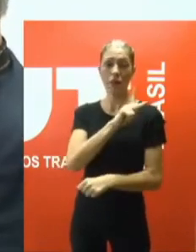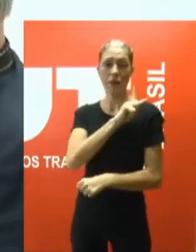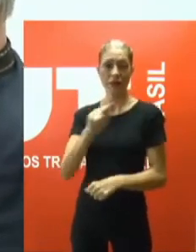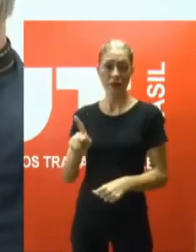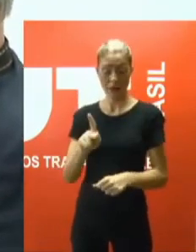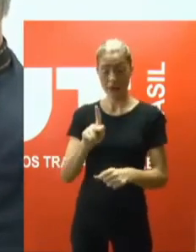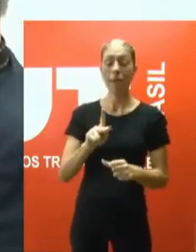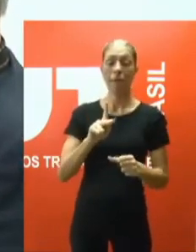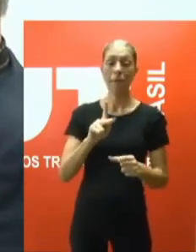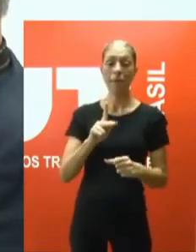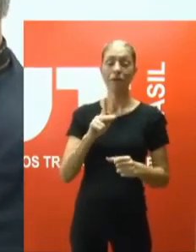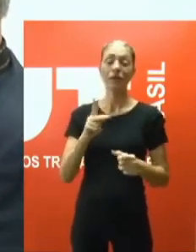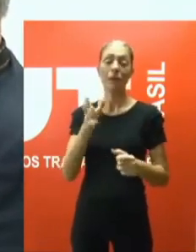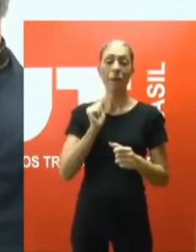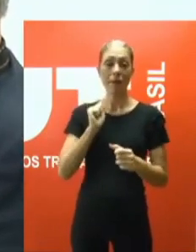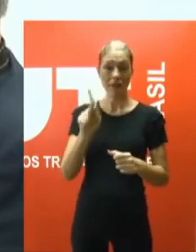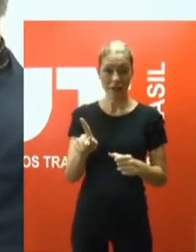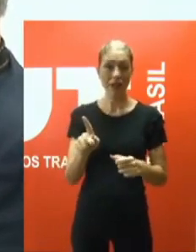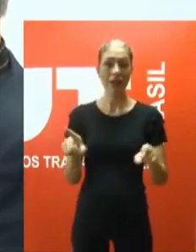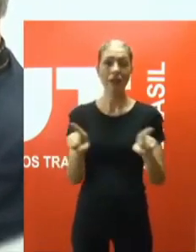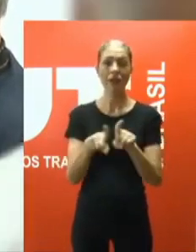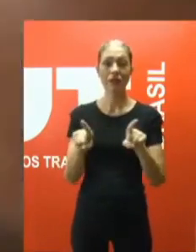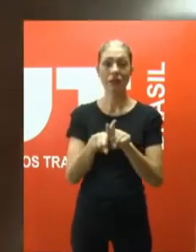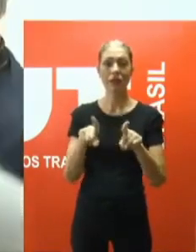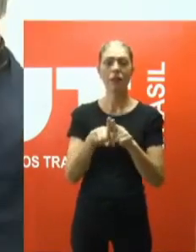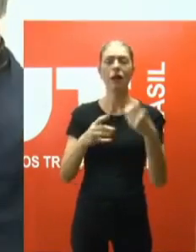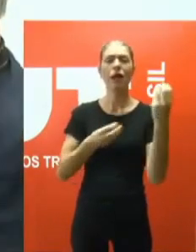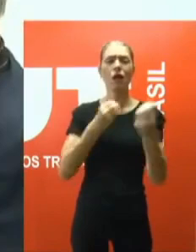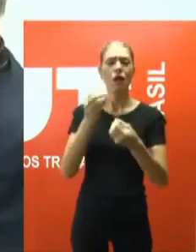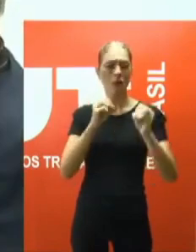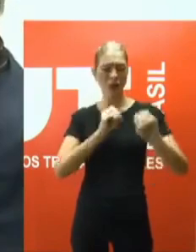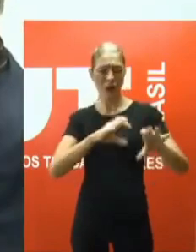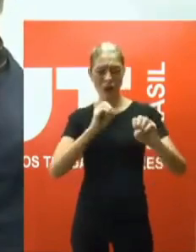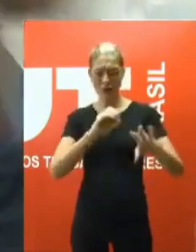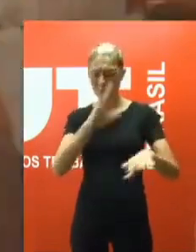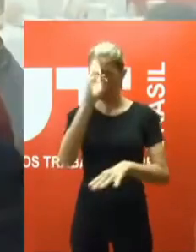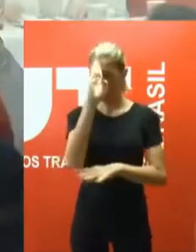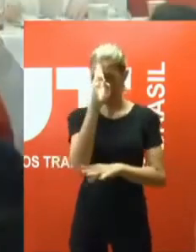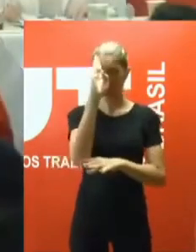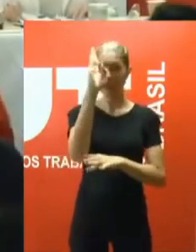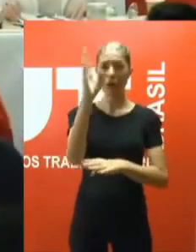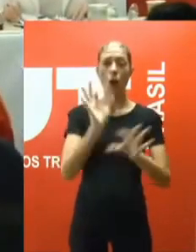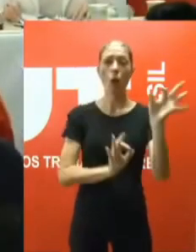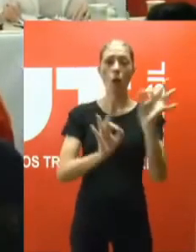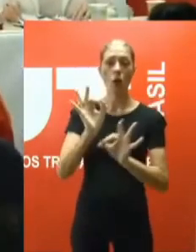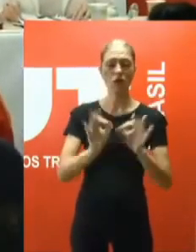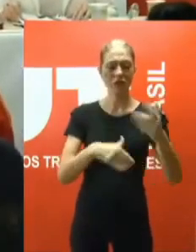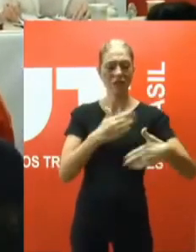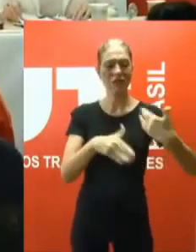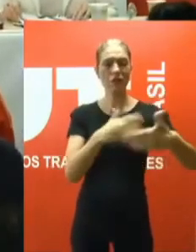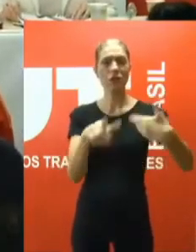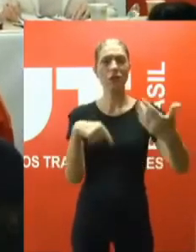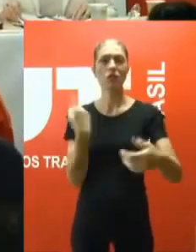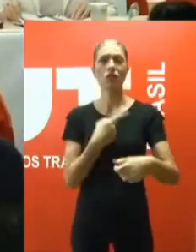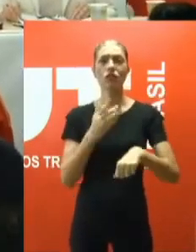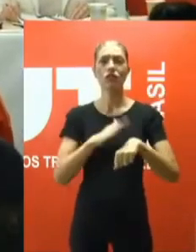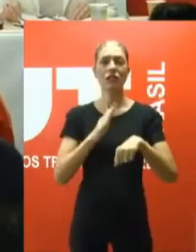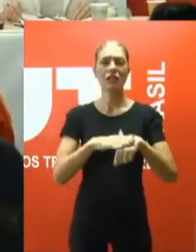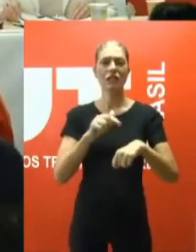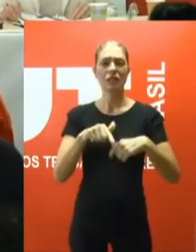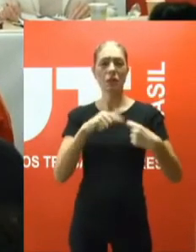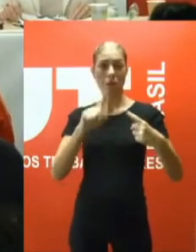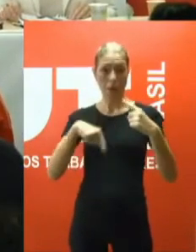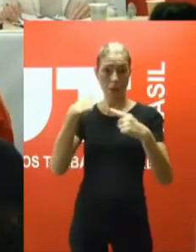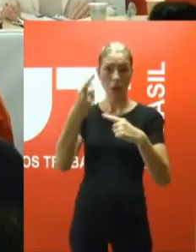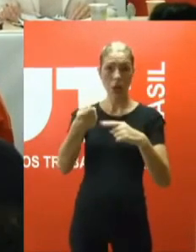reindustrializar o país, ter a educação como centralidade para o projeto de desenvolvimento que nós queremos para o próximo período,